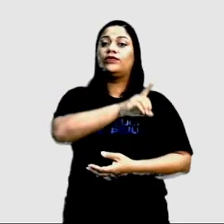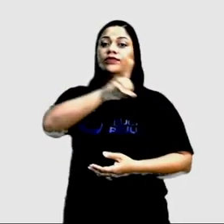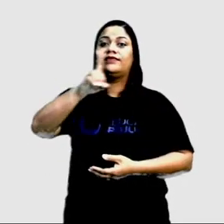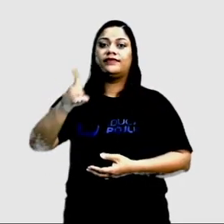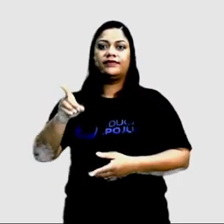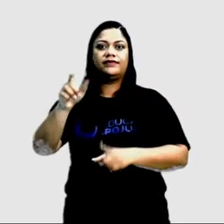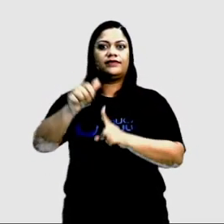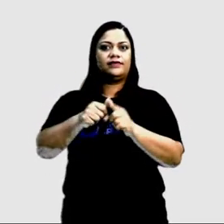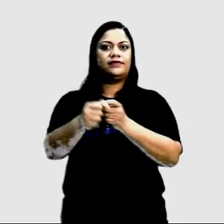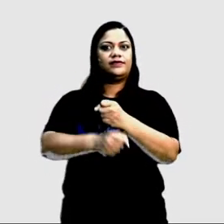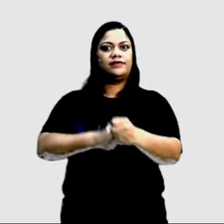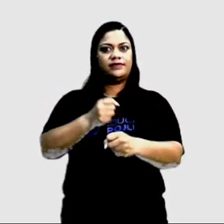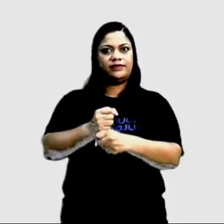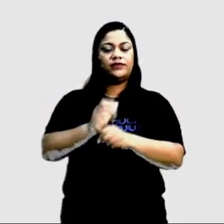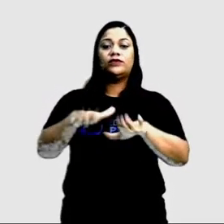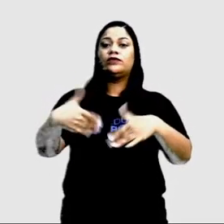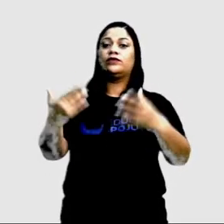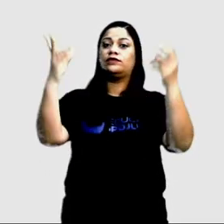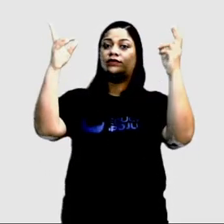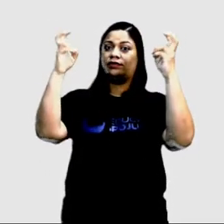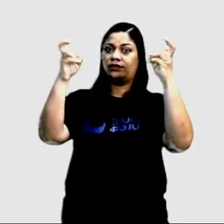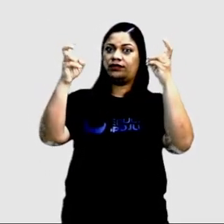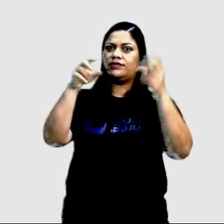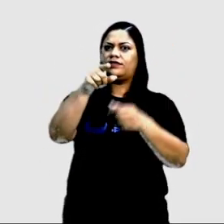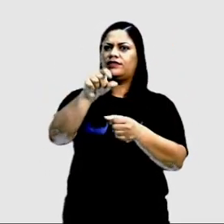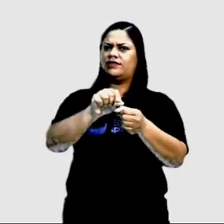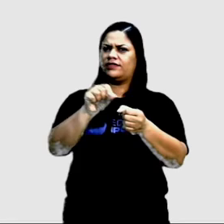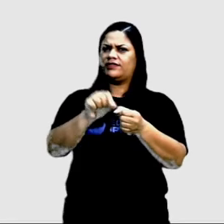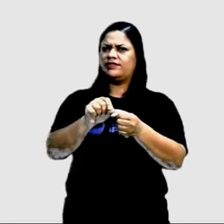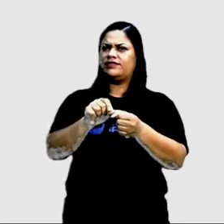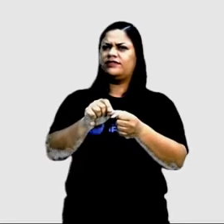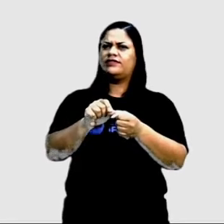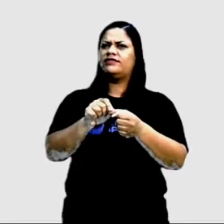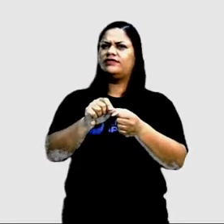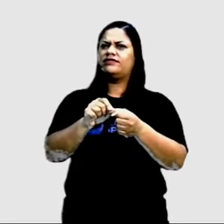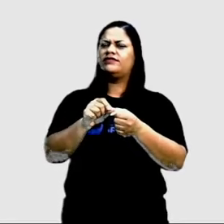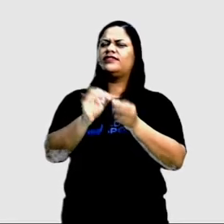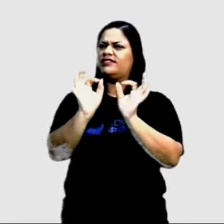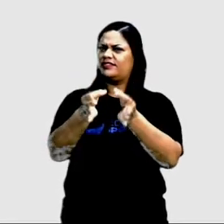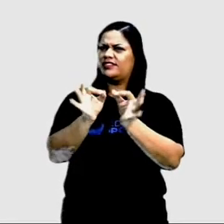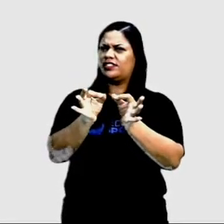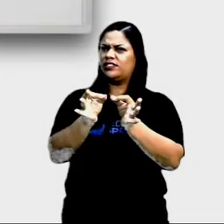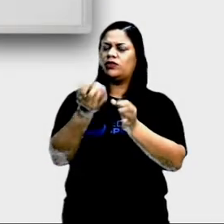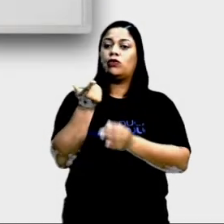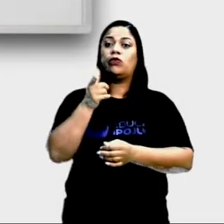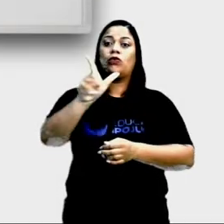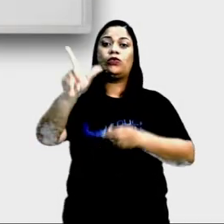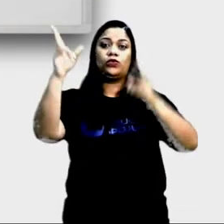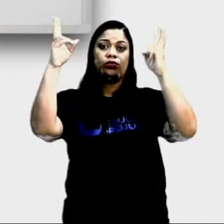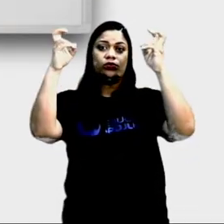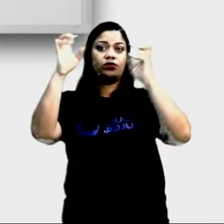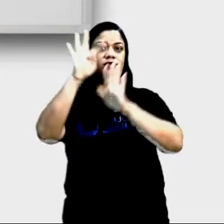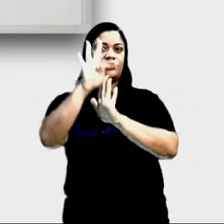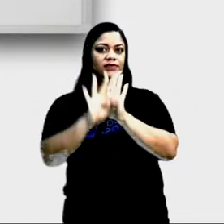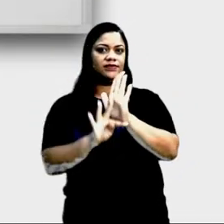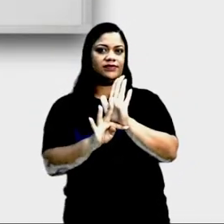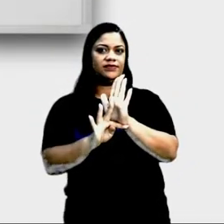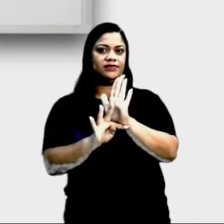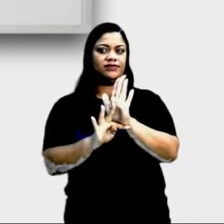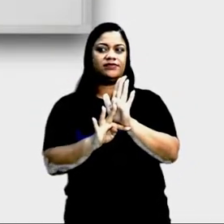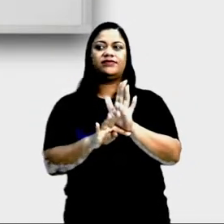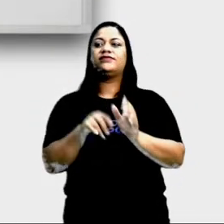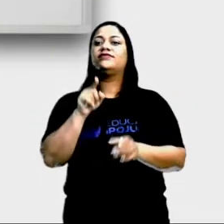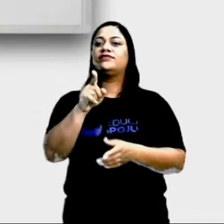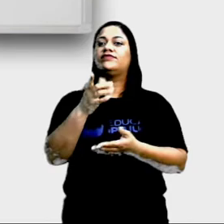publicado? Qual o título do texto? Você concorda com esse título? Você daria outro título a esse texto? O